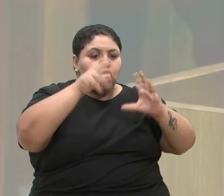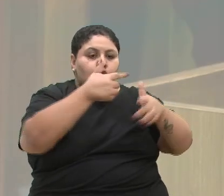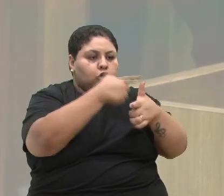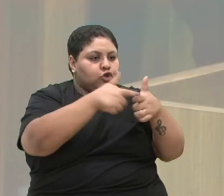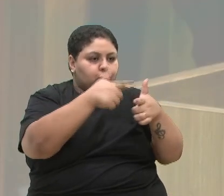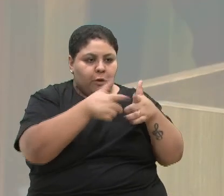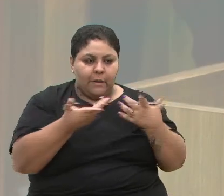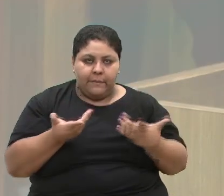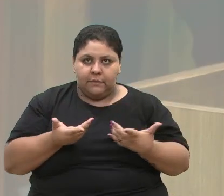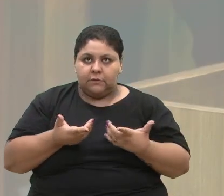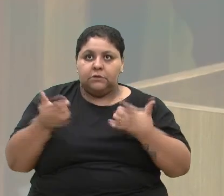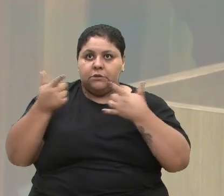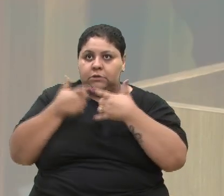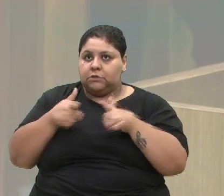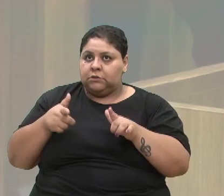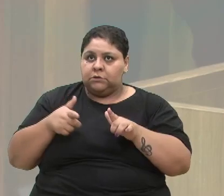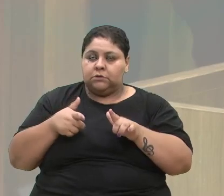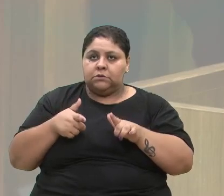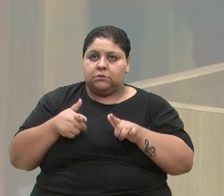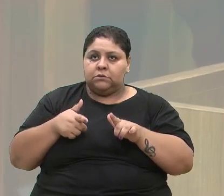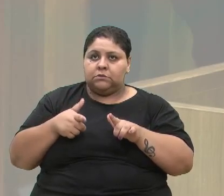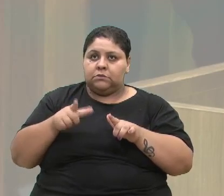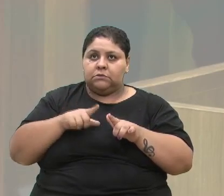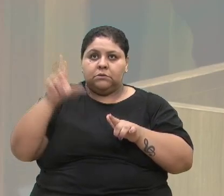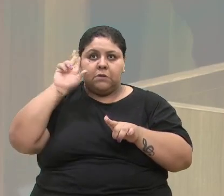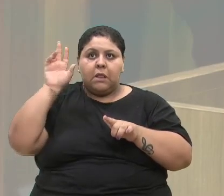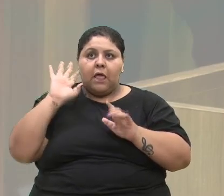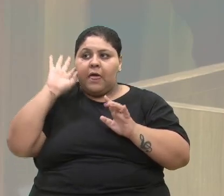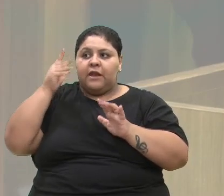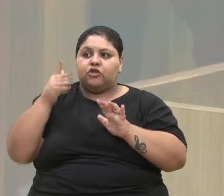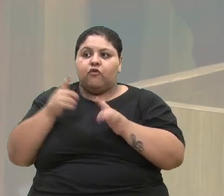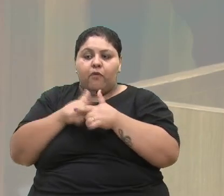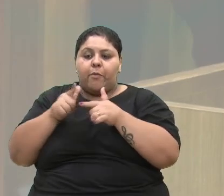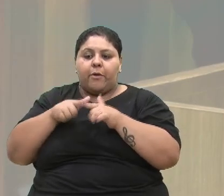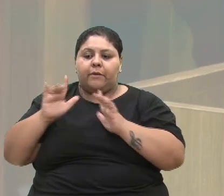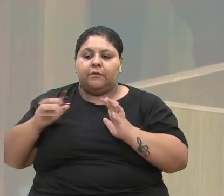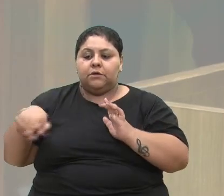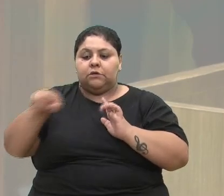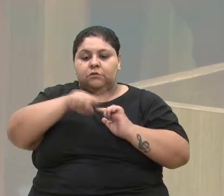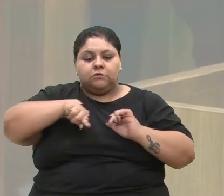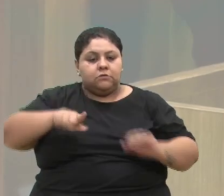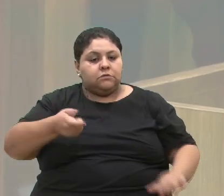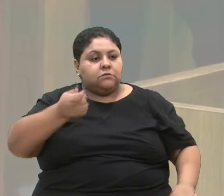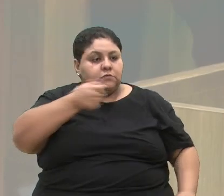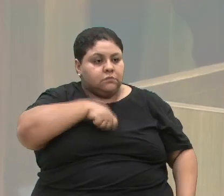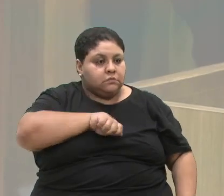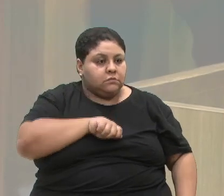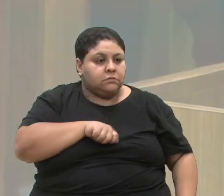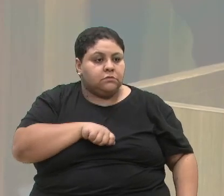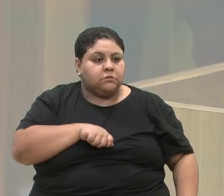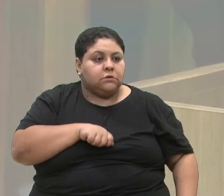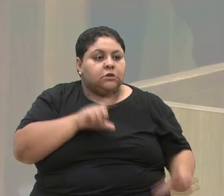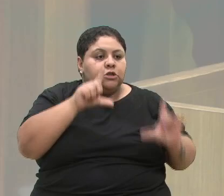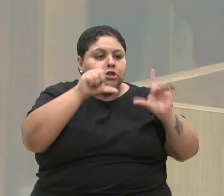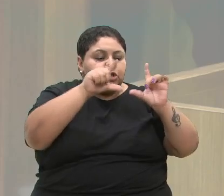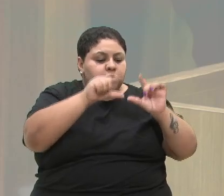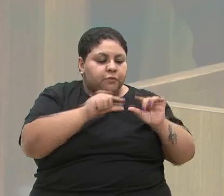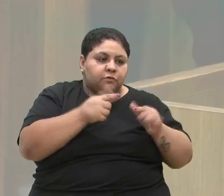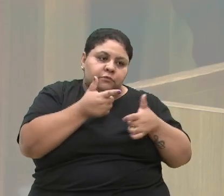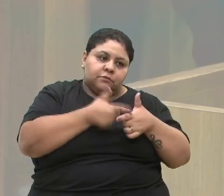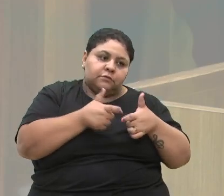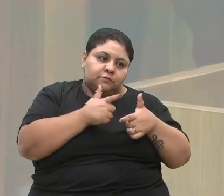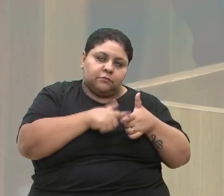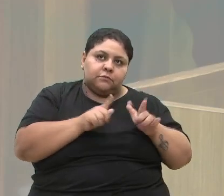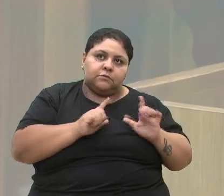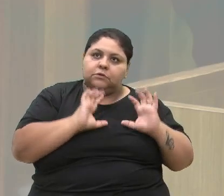problemas. Mas não existe essa história de resolver todos os problemas. Nós precisamos, pelo menos, amenizar o problema. Ou